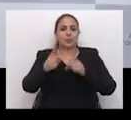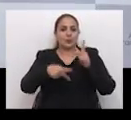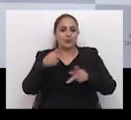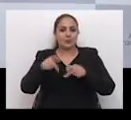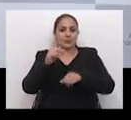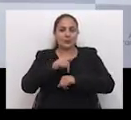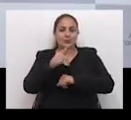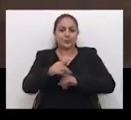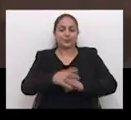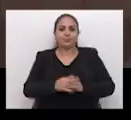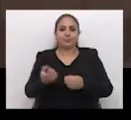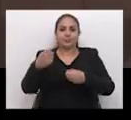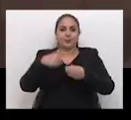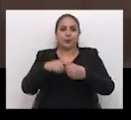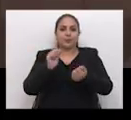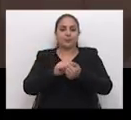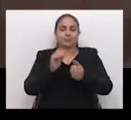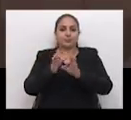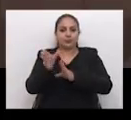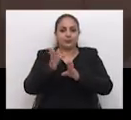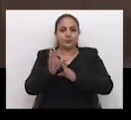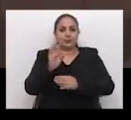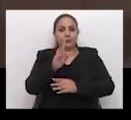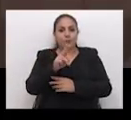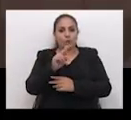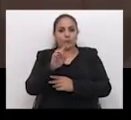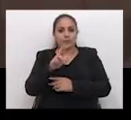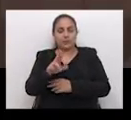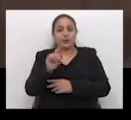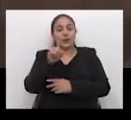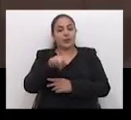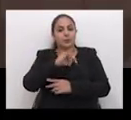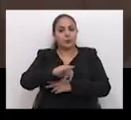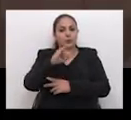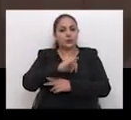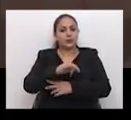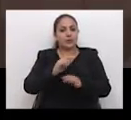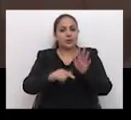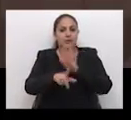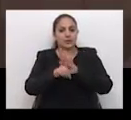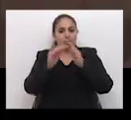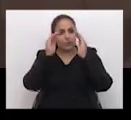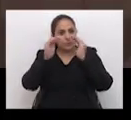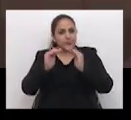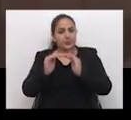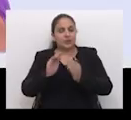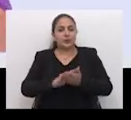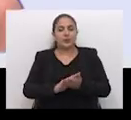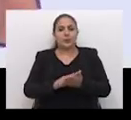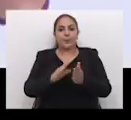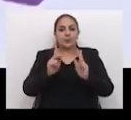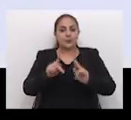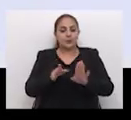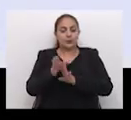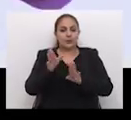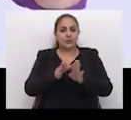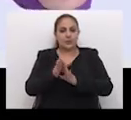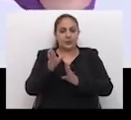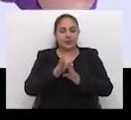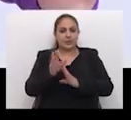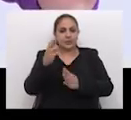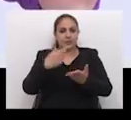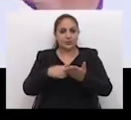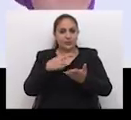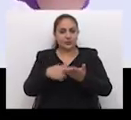nossa população de Passo Fundo. A parceria com o Conselho Tutelar é essencial para que a lei seja cumprida. Para os conselheiros,